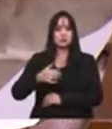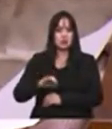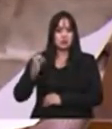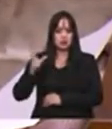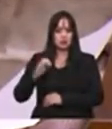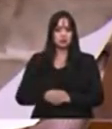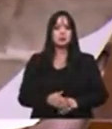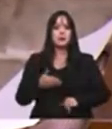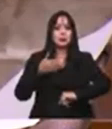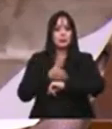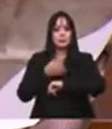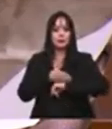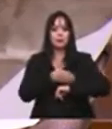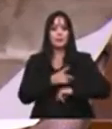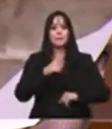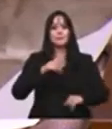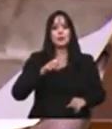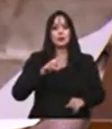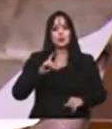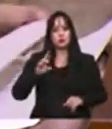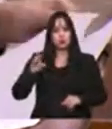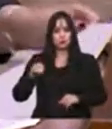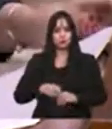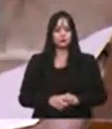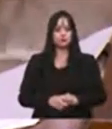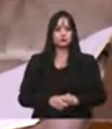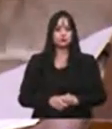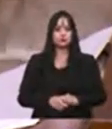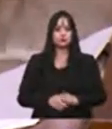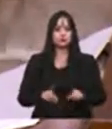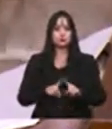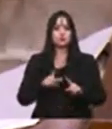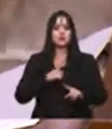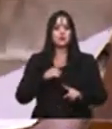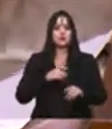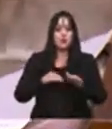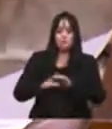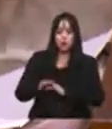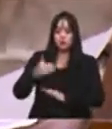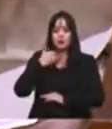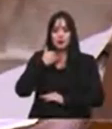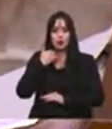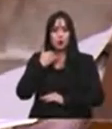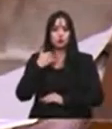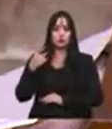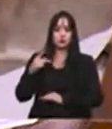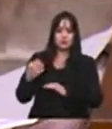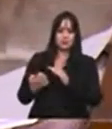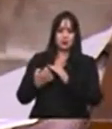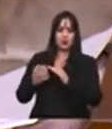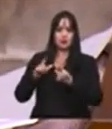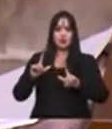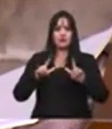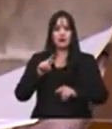3.349.713,10, com a participação de Pedro Paulo Bergamaschi. Também houve o depósito em contas bancárias de suas empresas, a